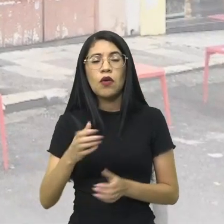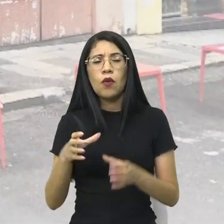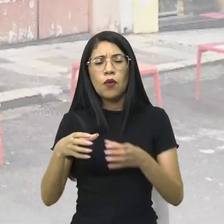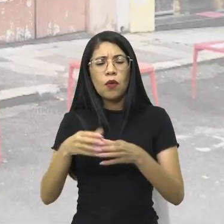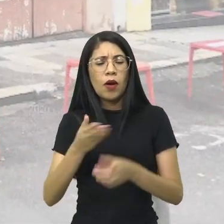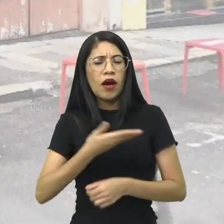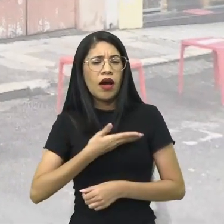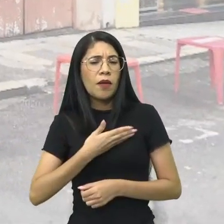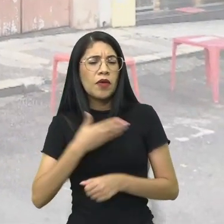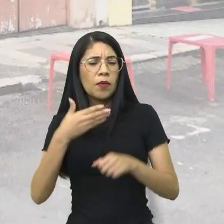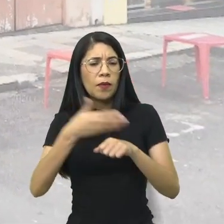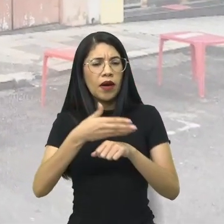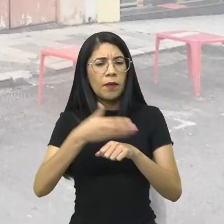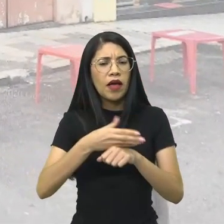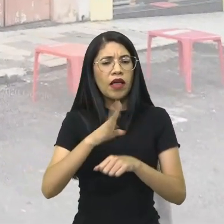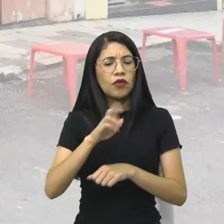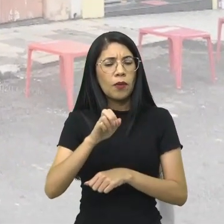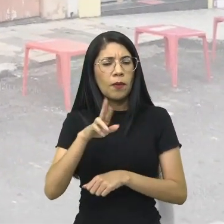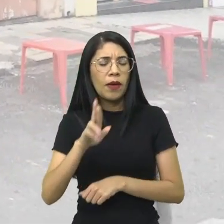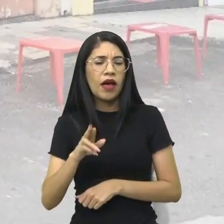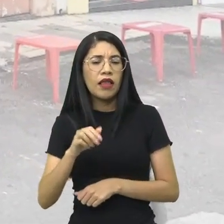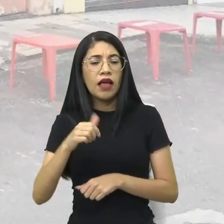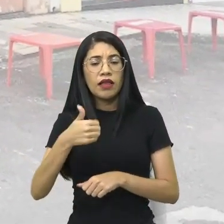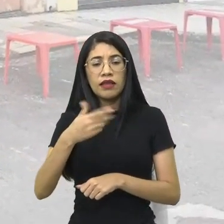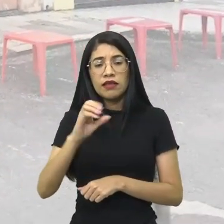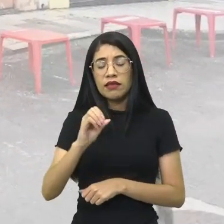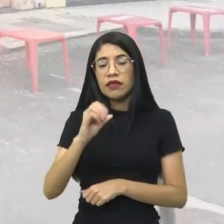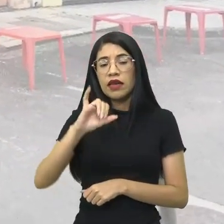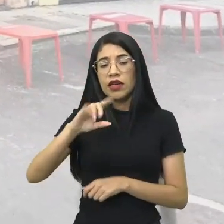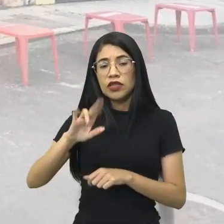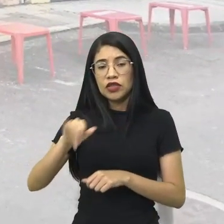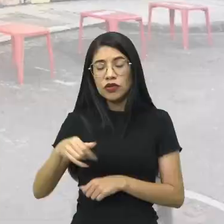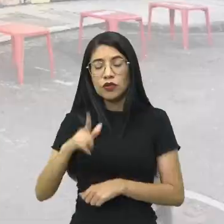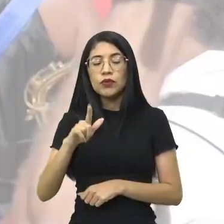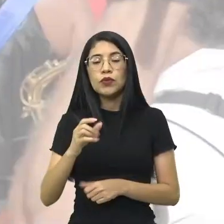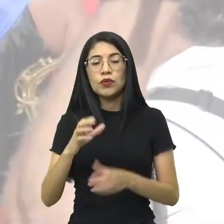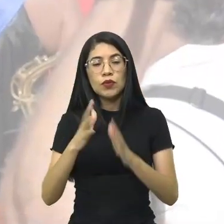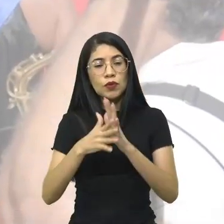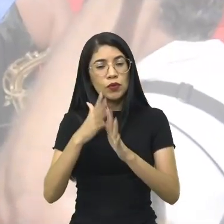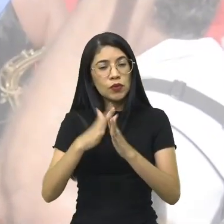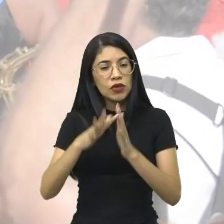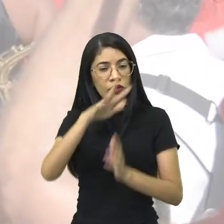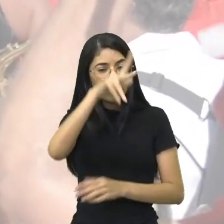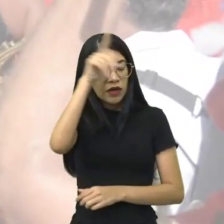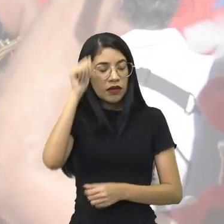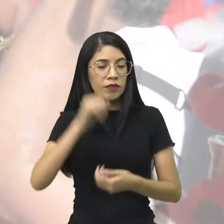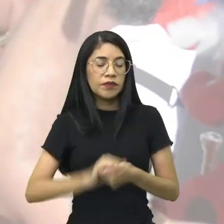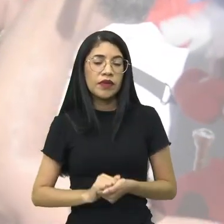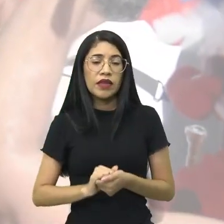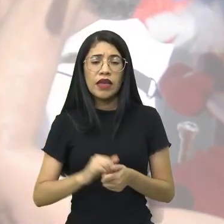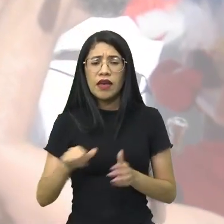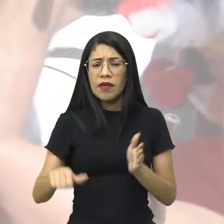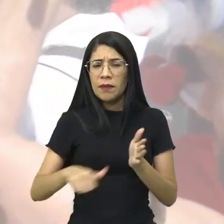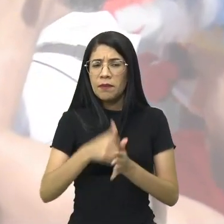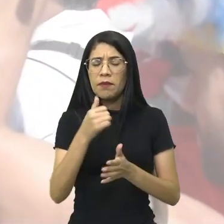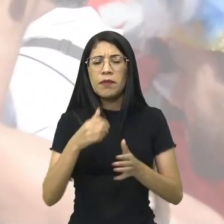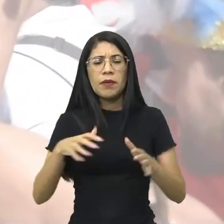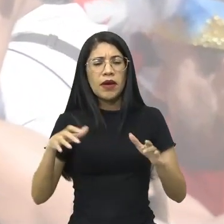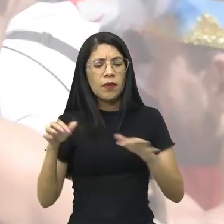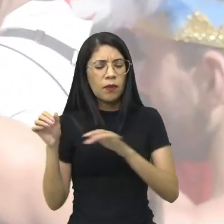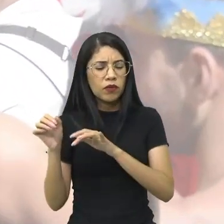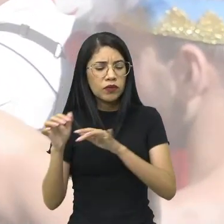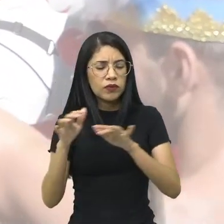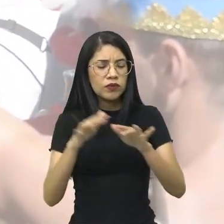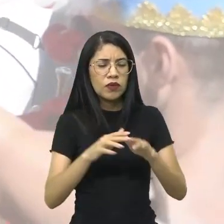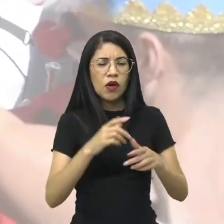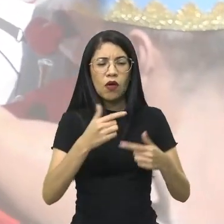frequentadores do Bar do Armando, na rua 10 de Julho, no centro da cidade de Manaus, e se destacou por ser uma das primeiras bandas que deu início à tradição